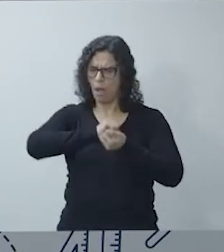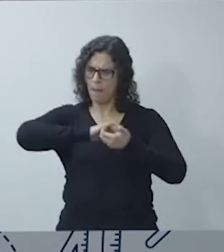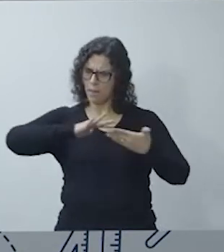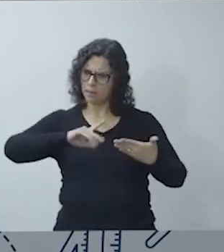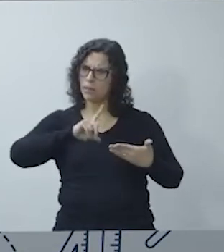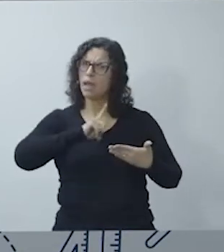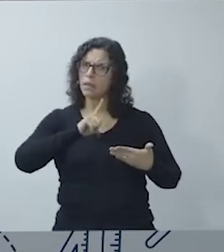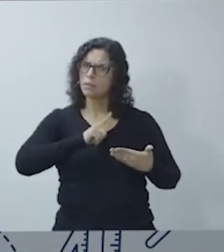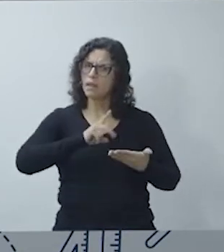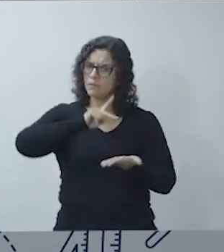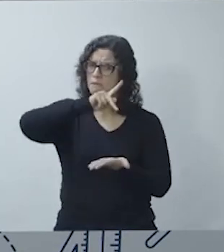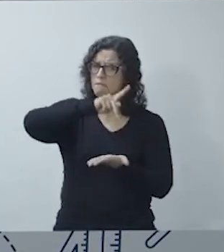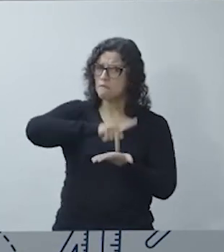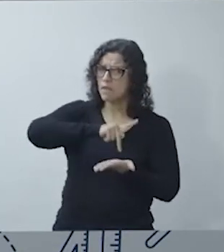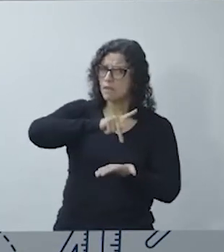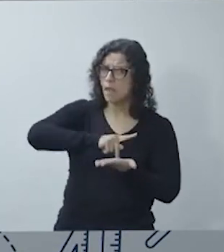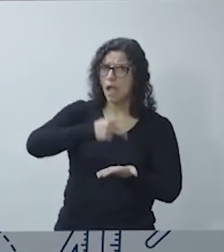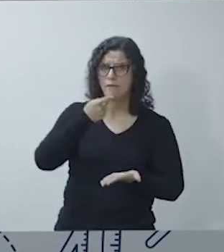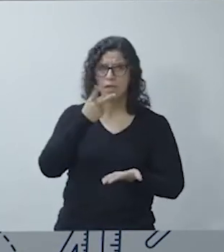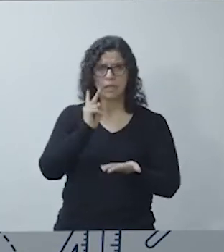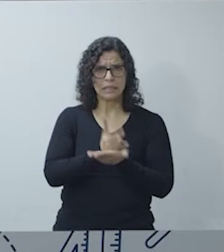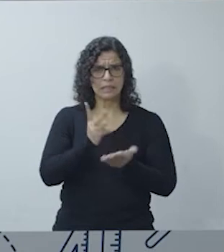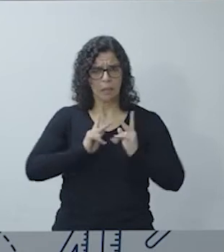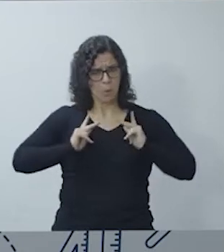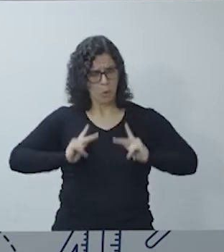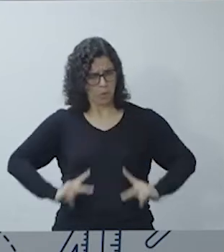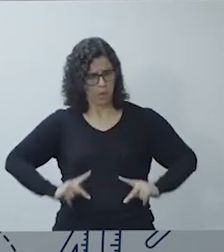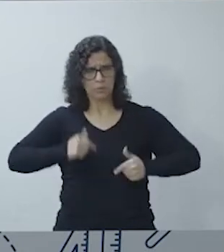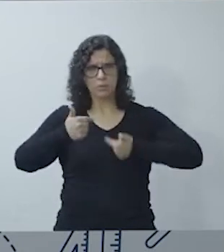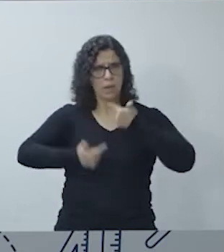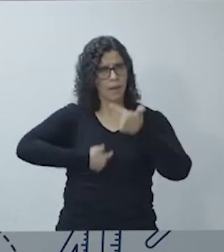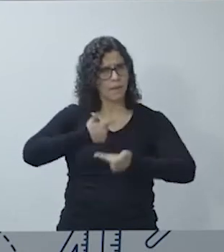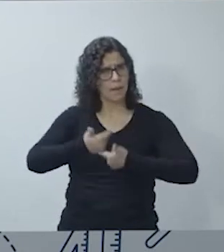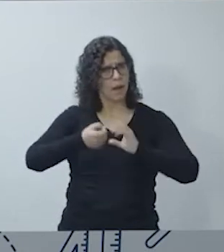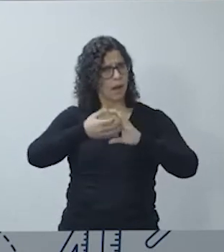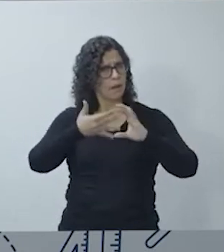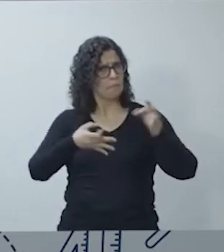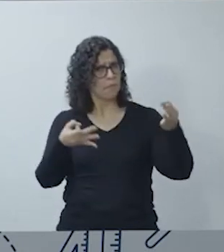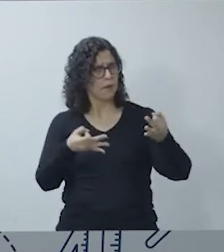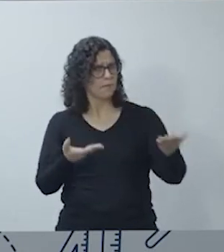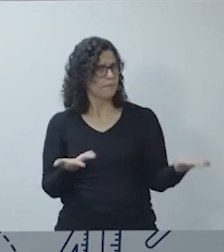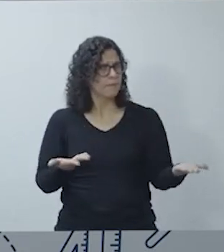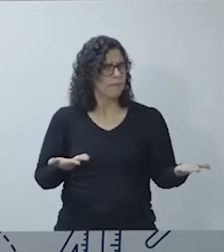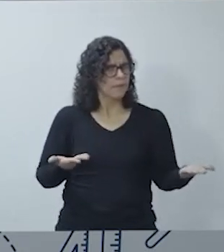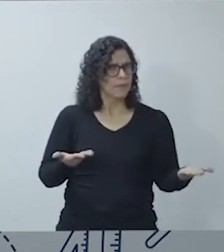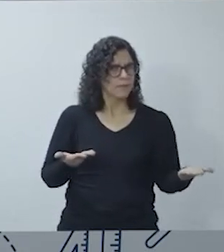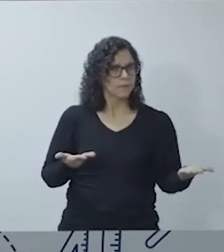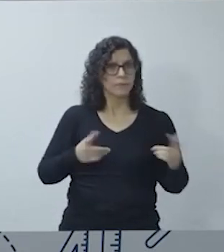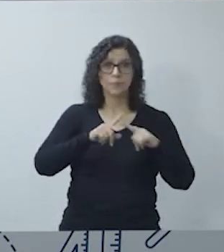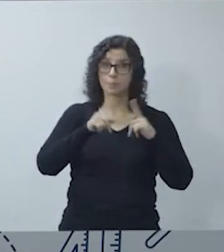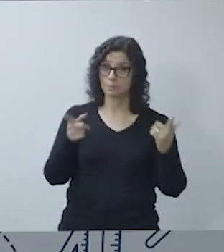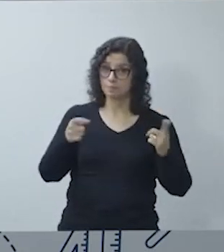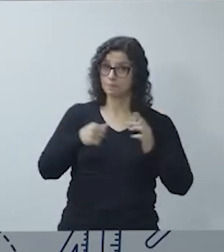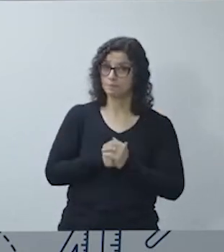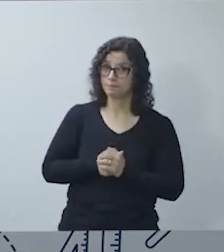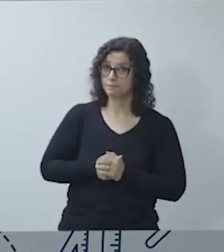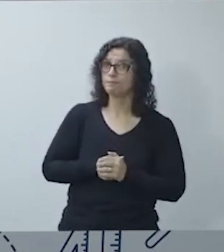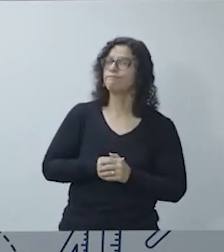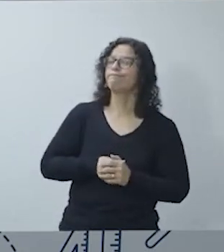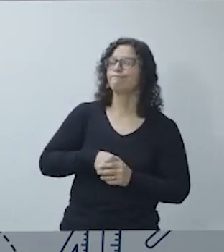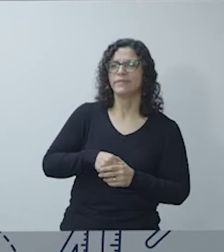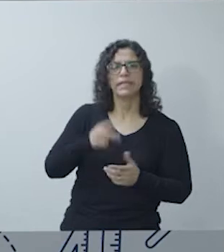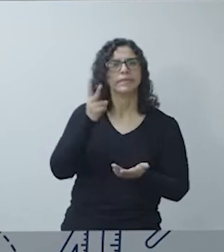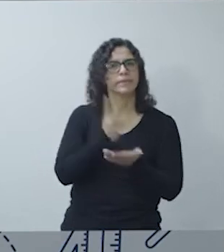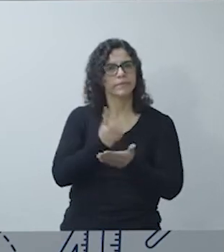habilidosa, honesta, uma pessoa trabalhadora, não seriam as características ideais? Mas,